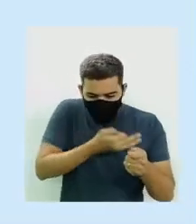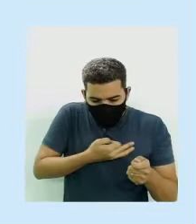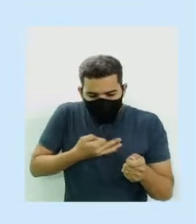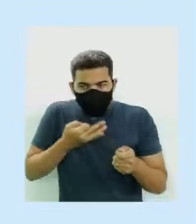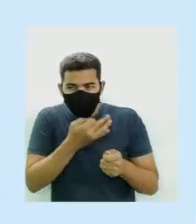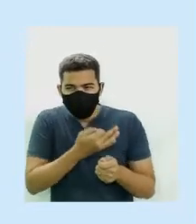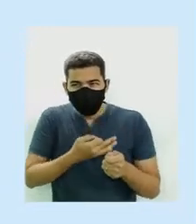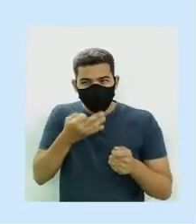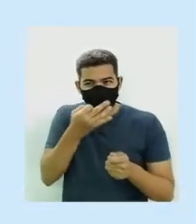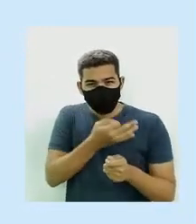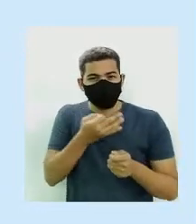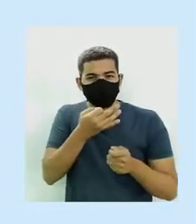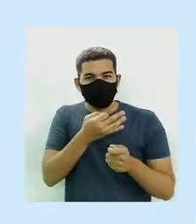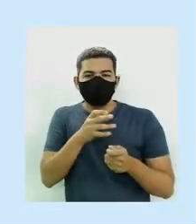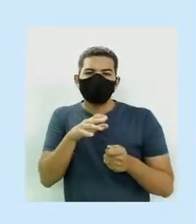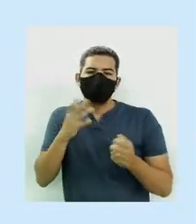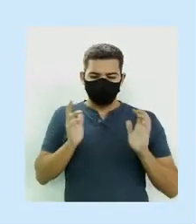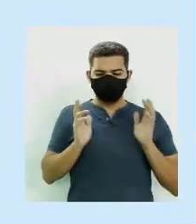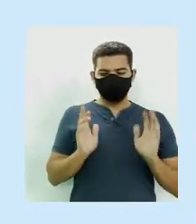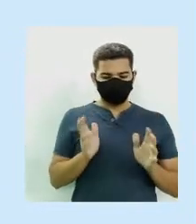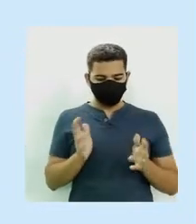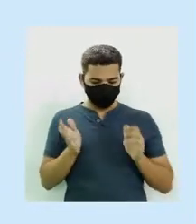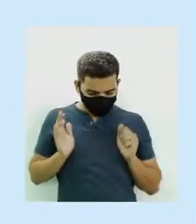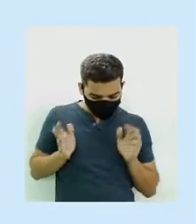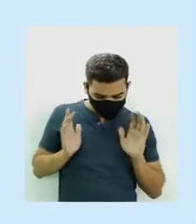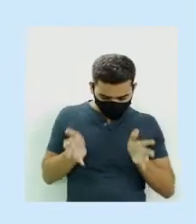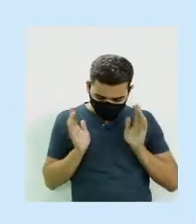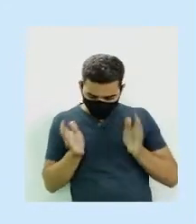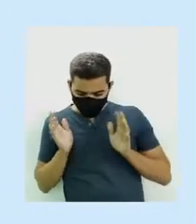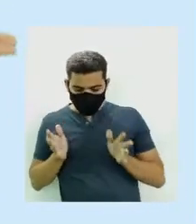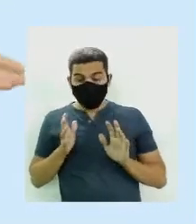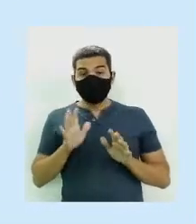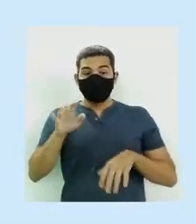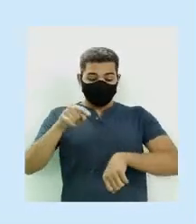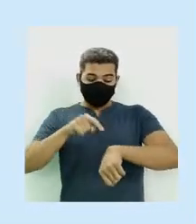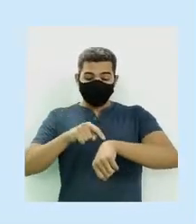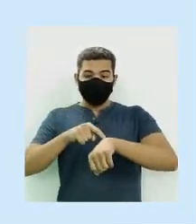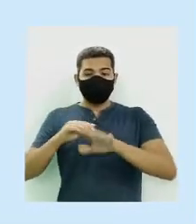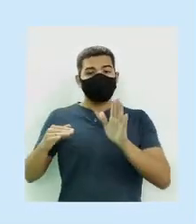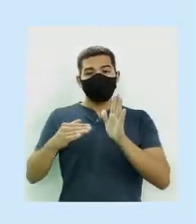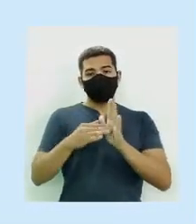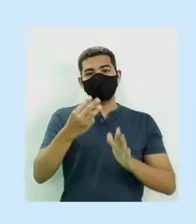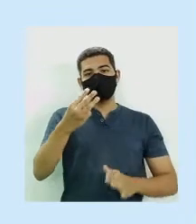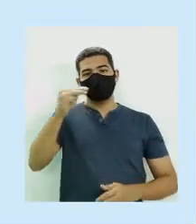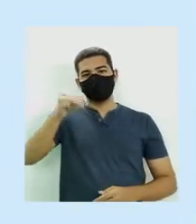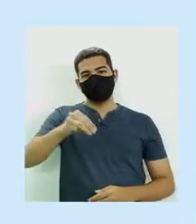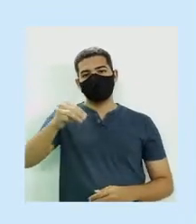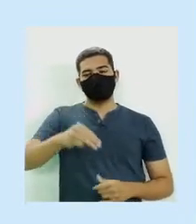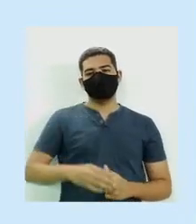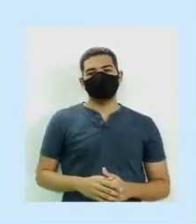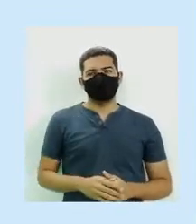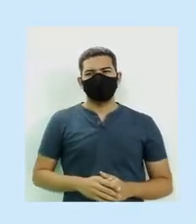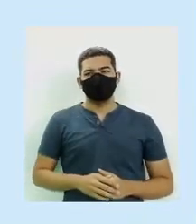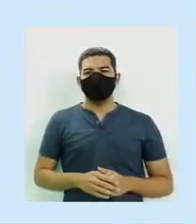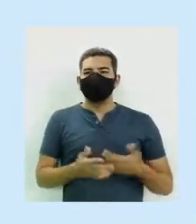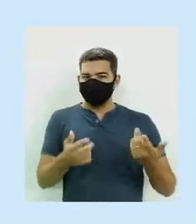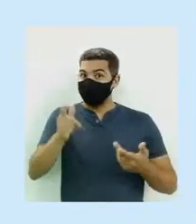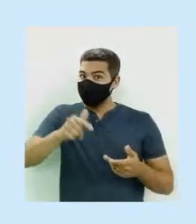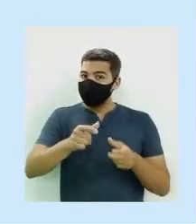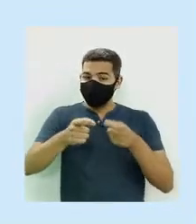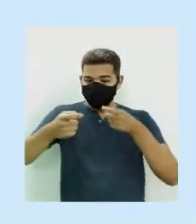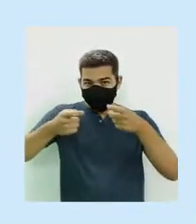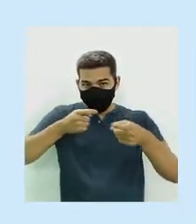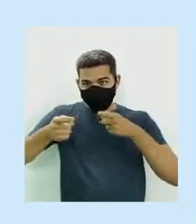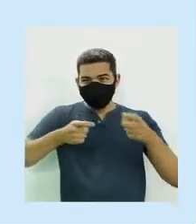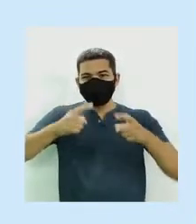que ser feito em apenas 3 minutos. Tudo isso, professora? Sim. Por isso que é uma batalha, né?